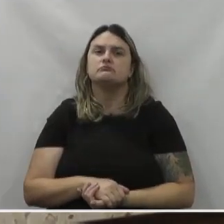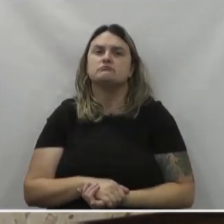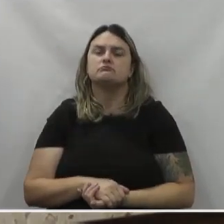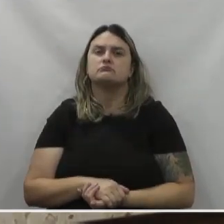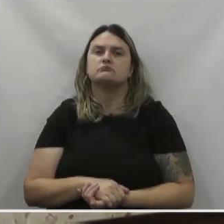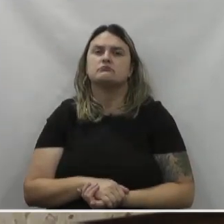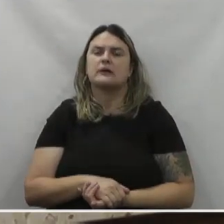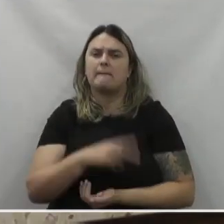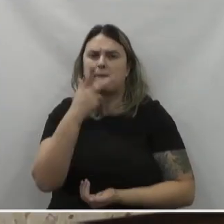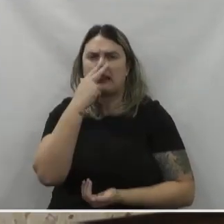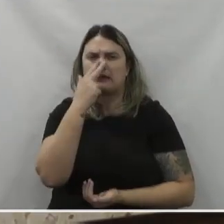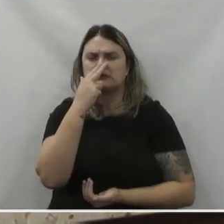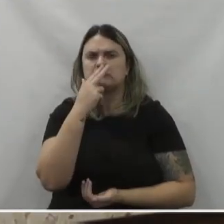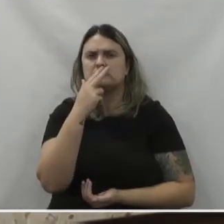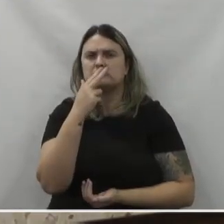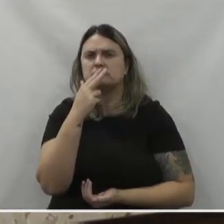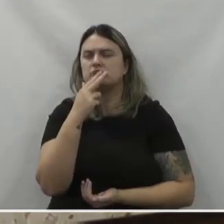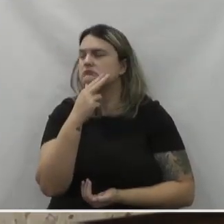por